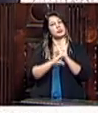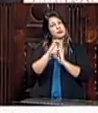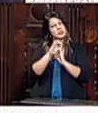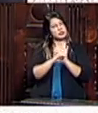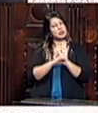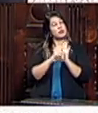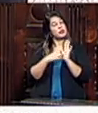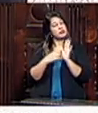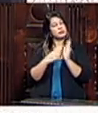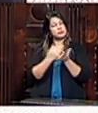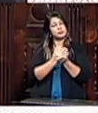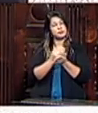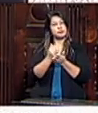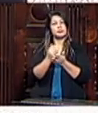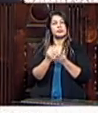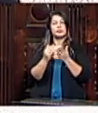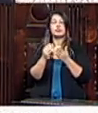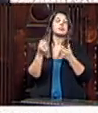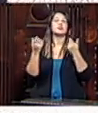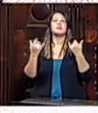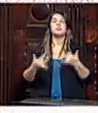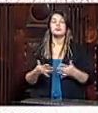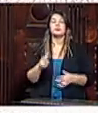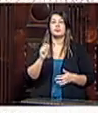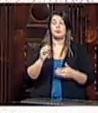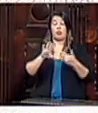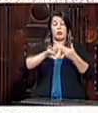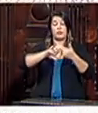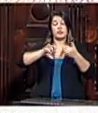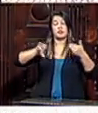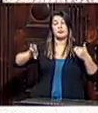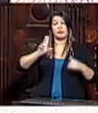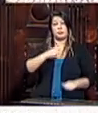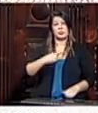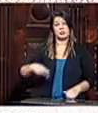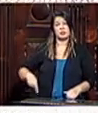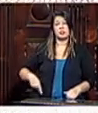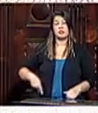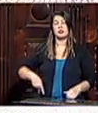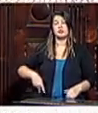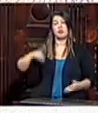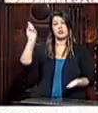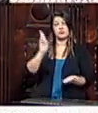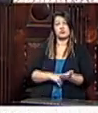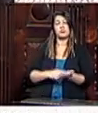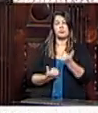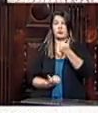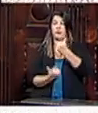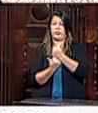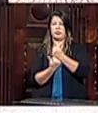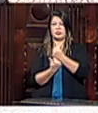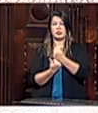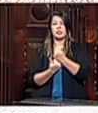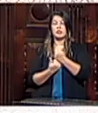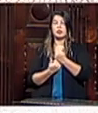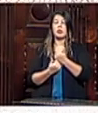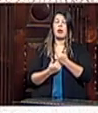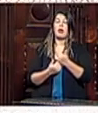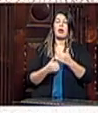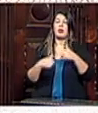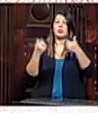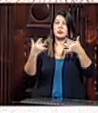começa com a vacância. Ele diz que no afastamento do presidente assume o vice. Depois ele diz que